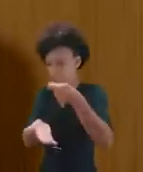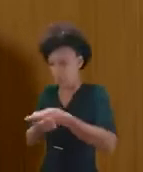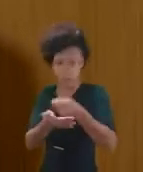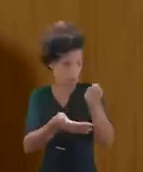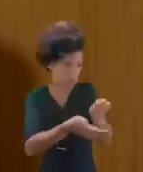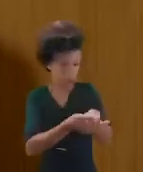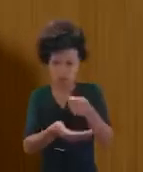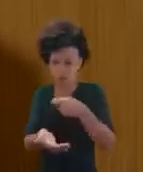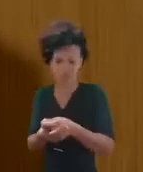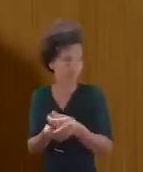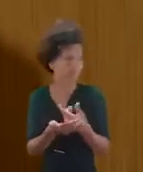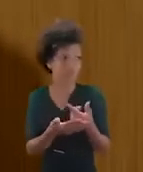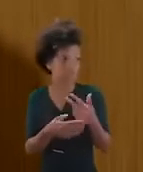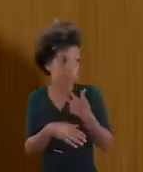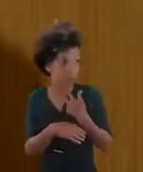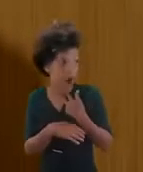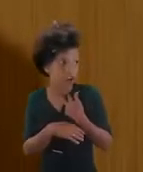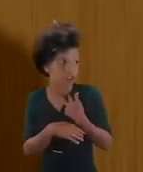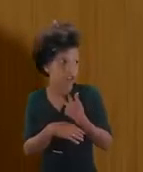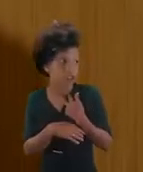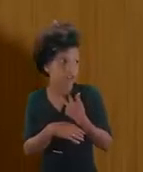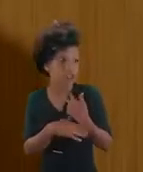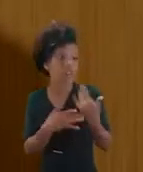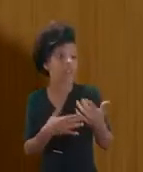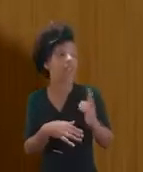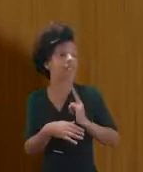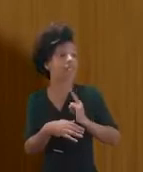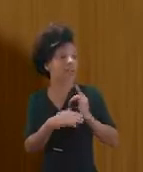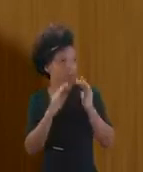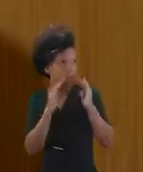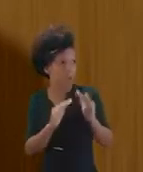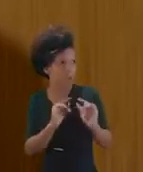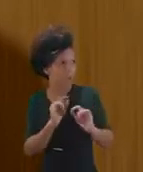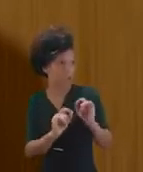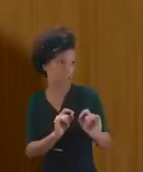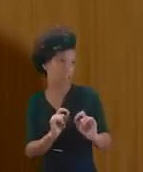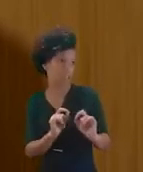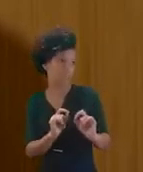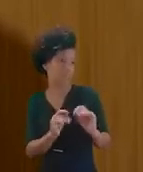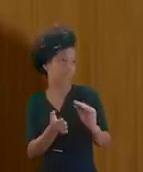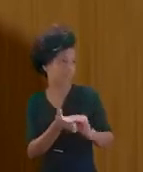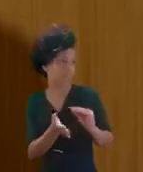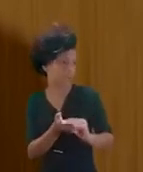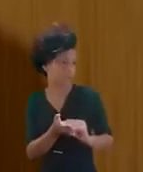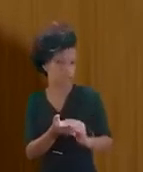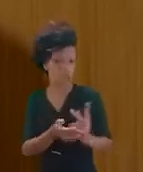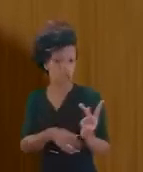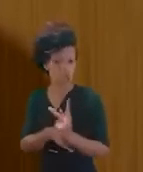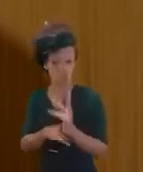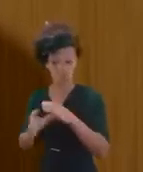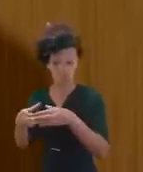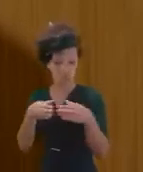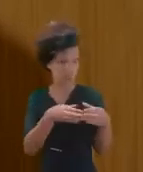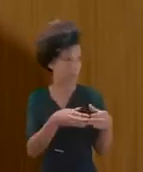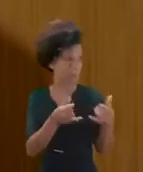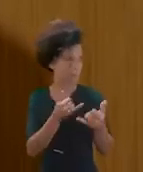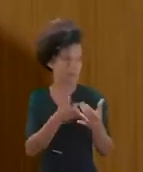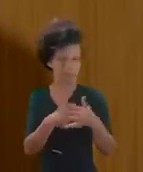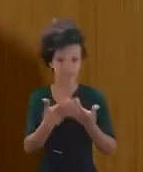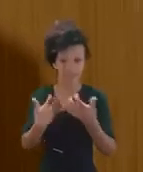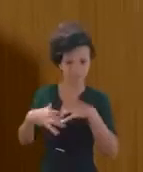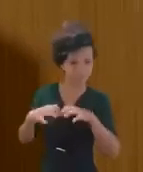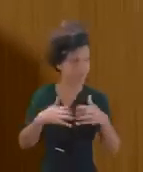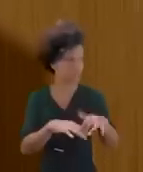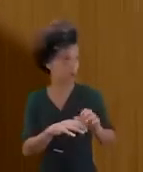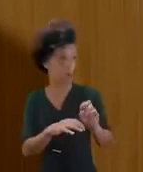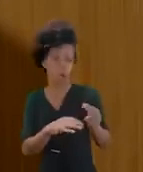isso chama tolerância em Então o que o que tá faltando hoje é o que os lados parecem que não estão